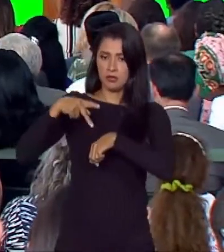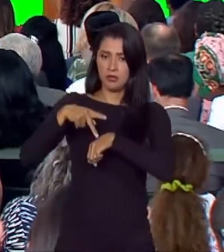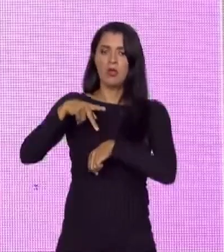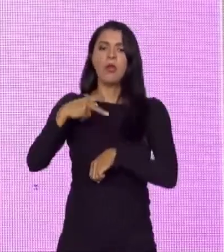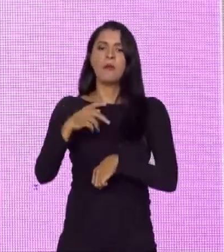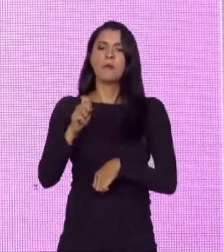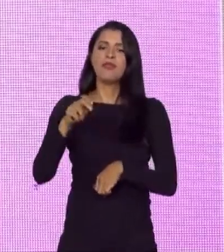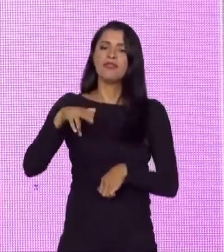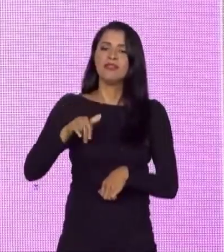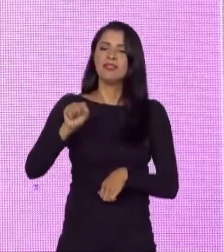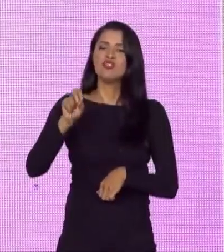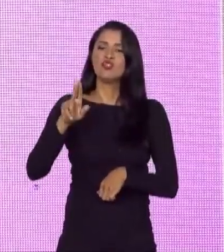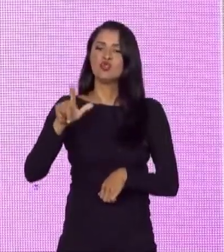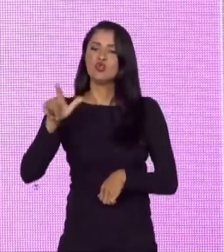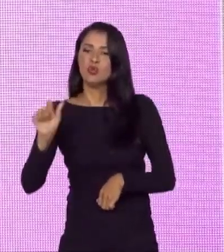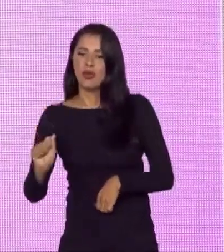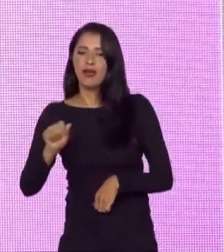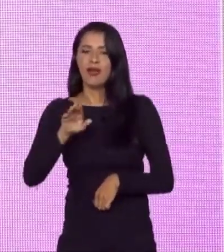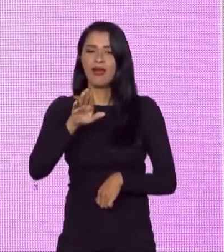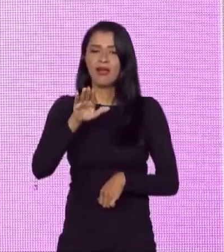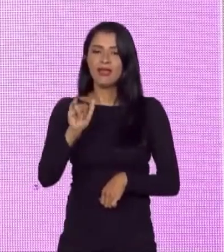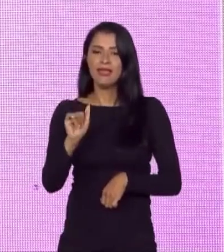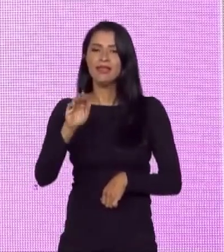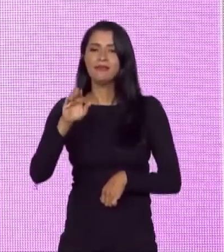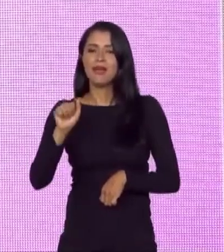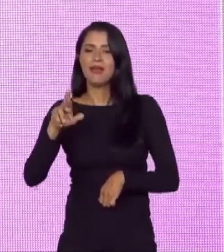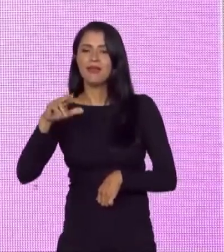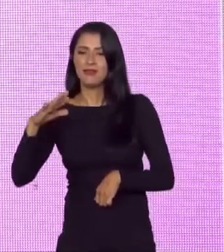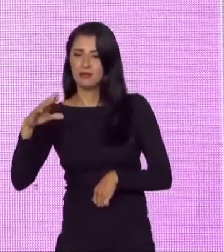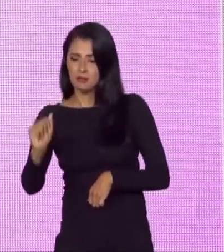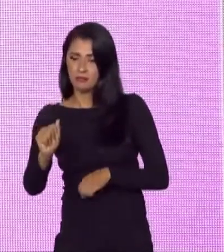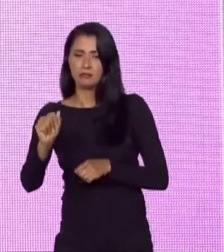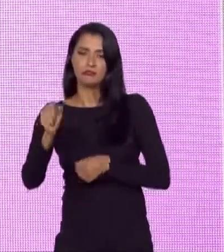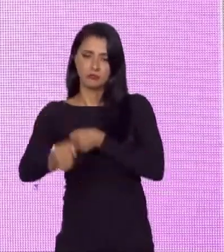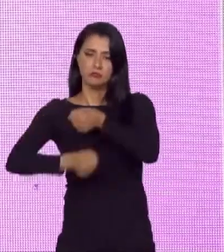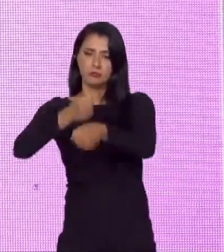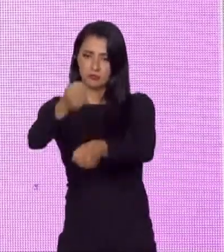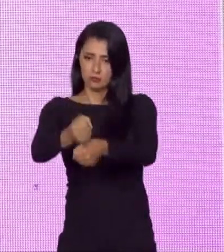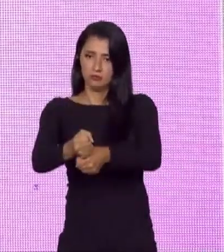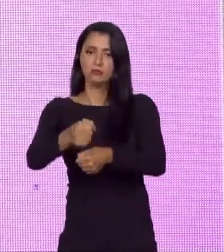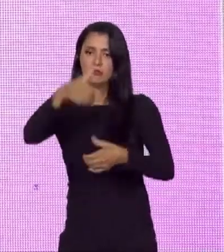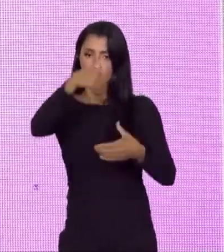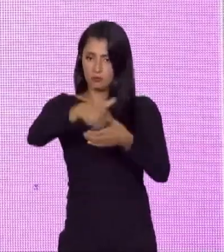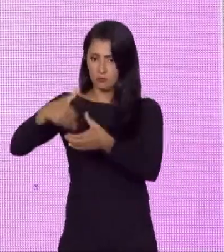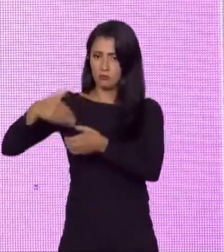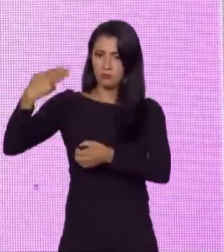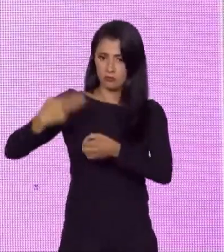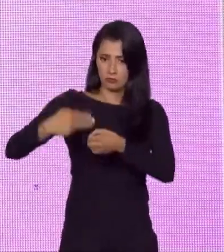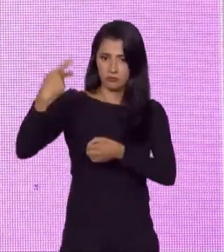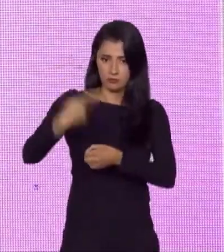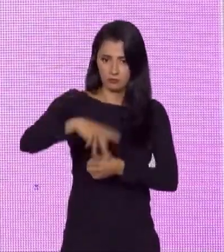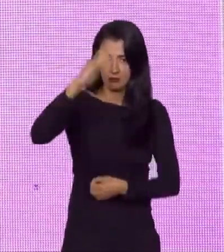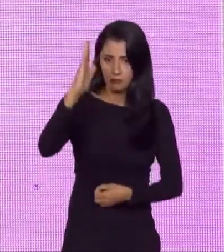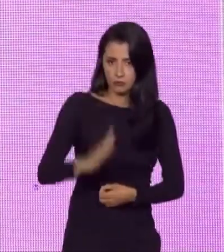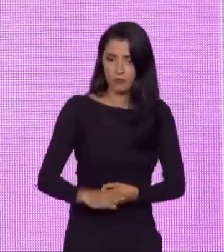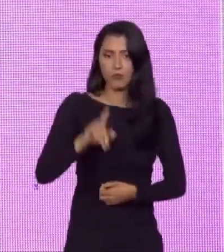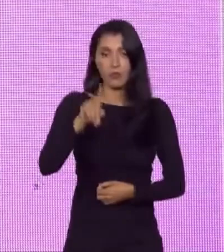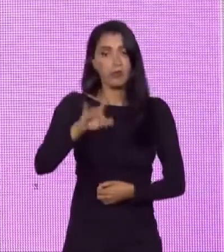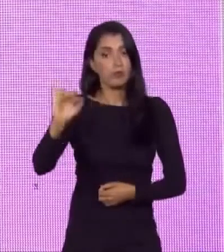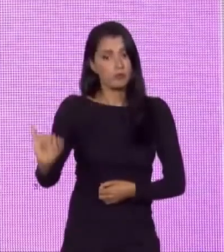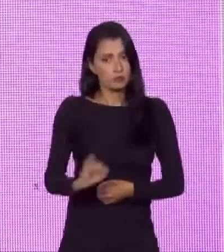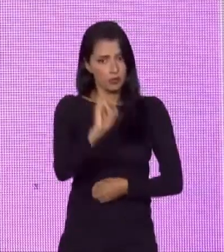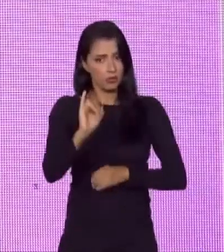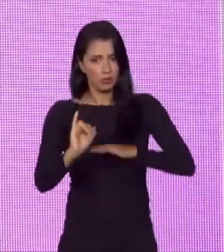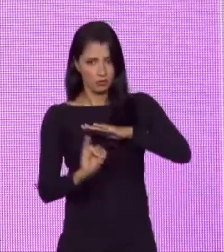Ibérica. No próximo ano, a gente vai ter eleições municipais do Brasil e vai ser muito importante que